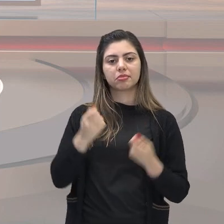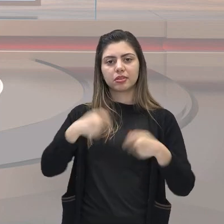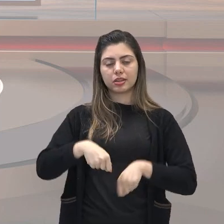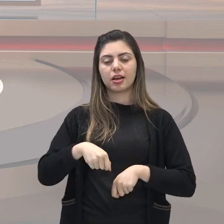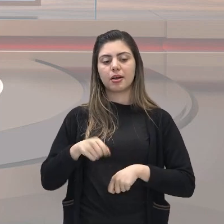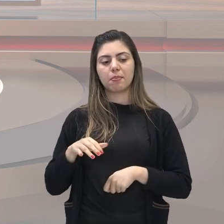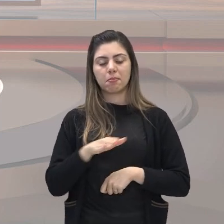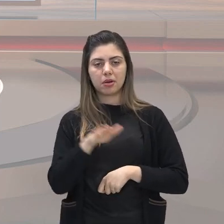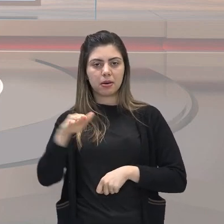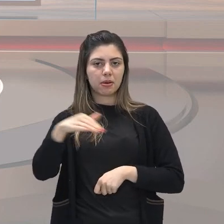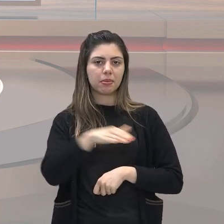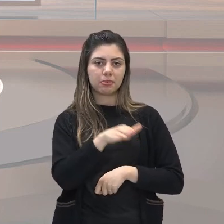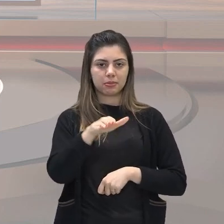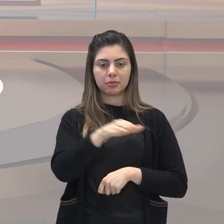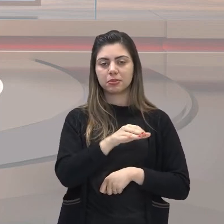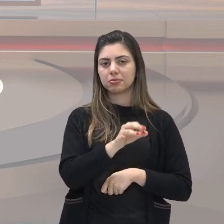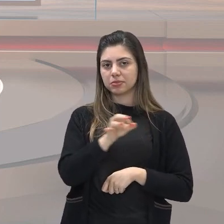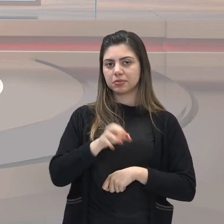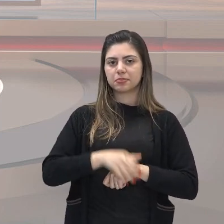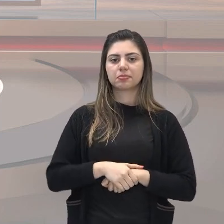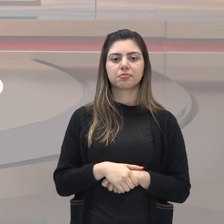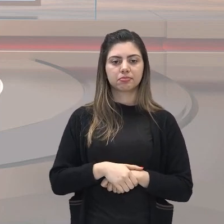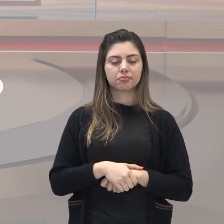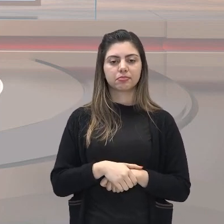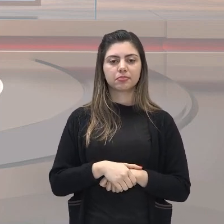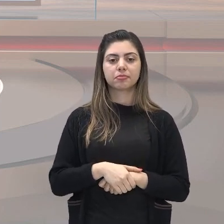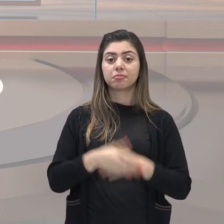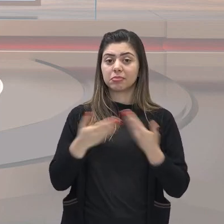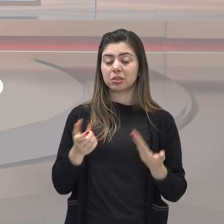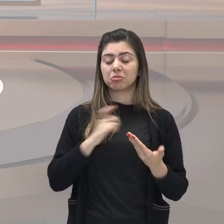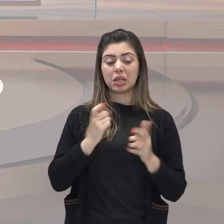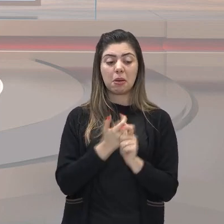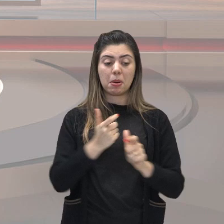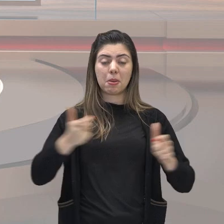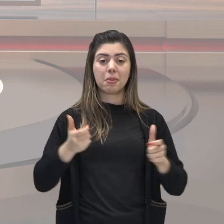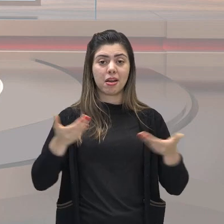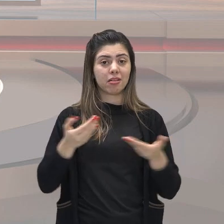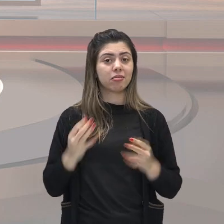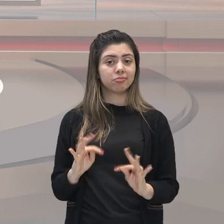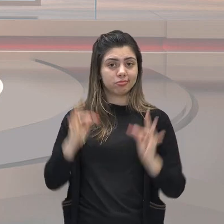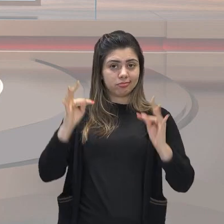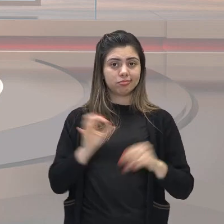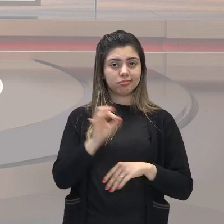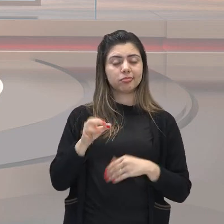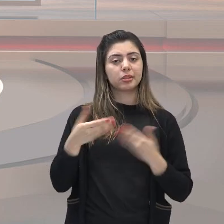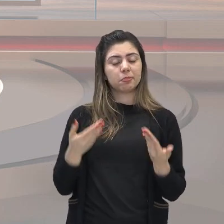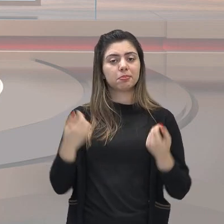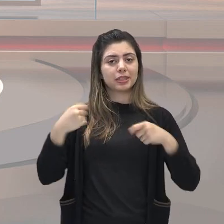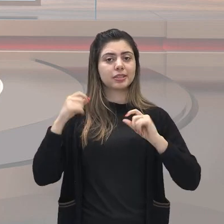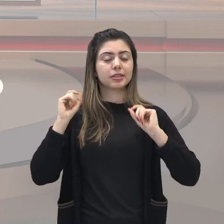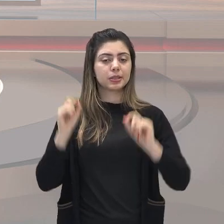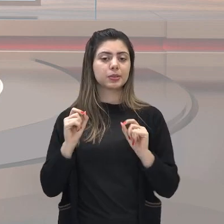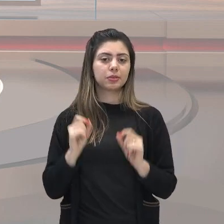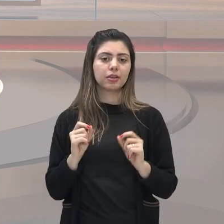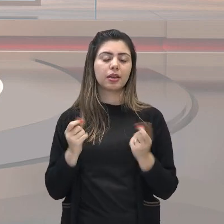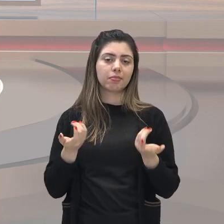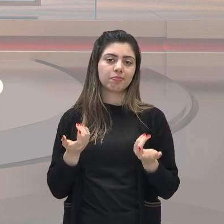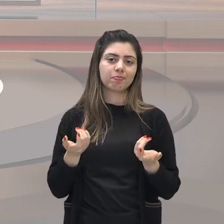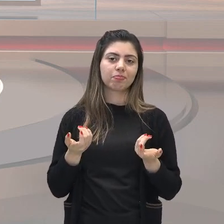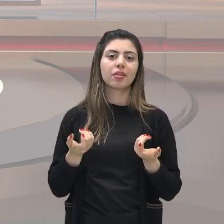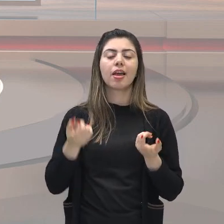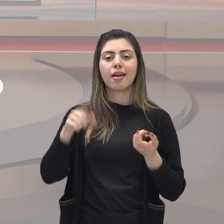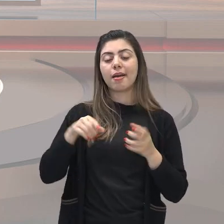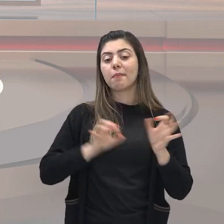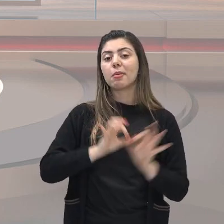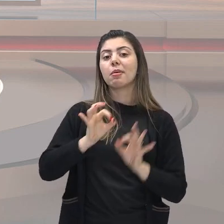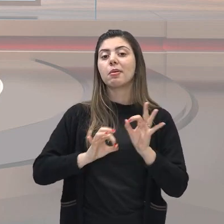de movimentar esses veículos, tá bom? Está crescendo muito essa tecnologia, então é necessário que haja o